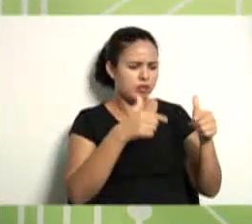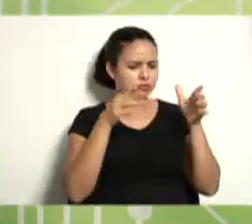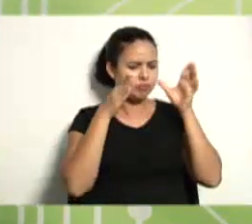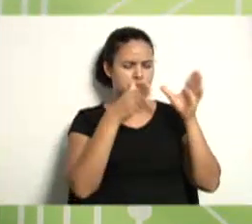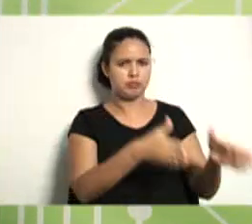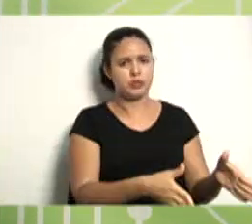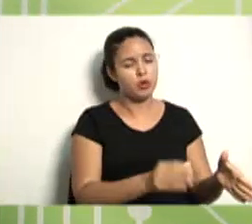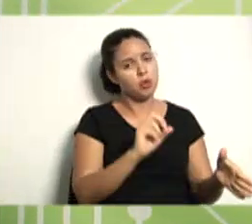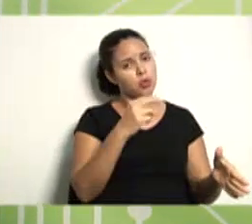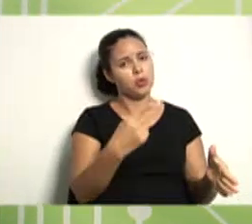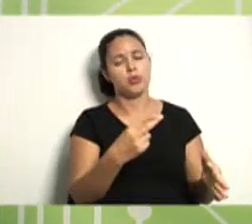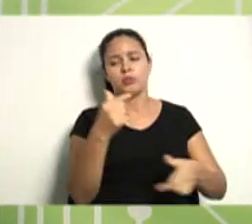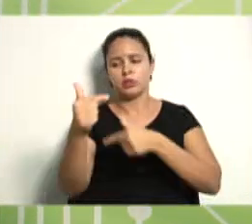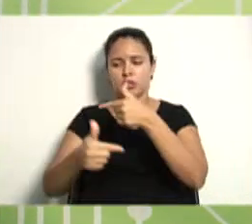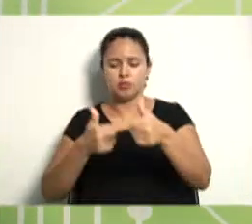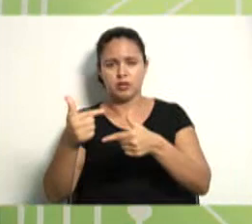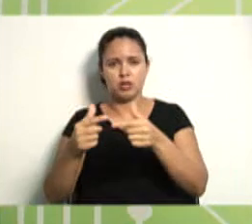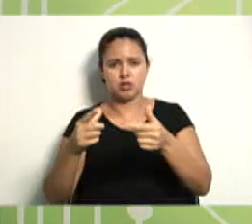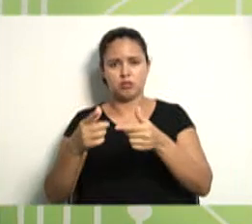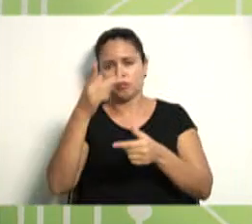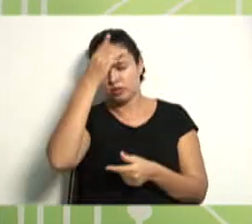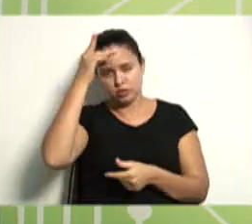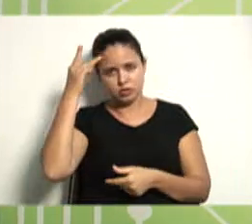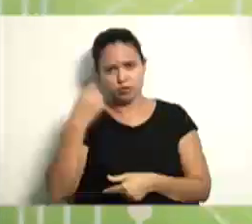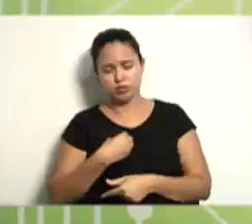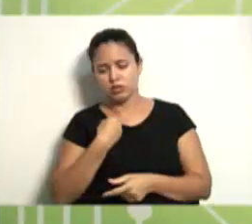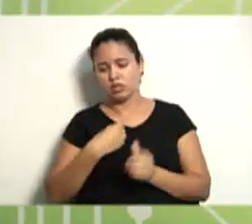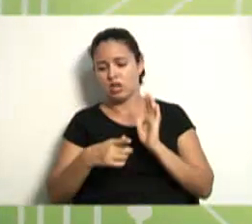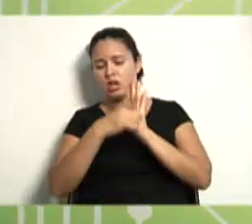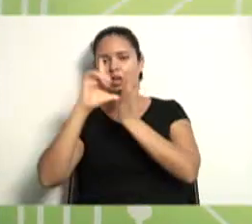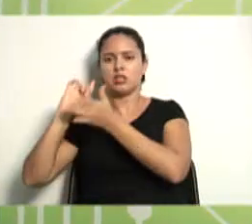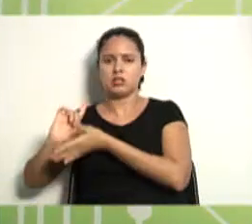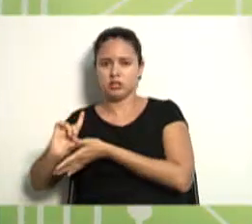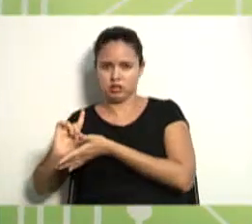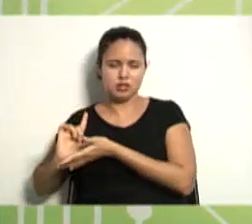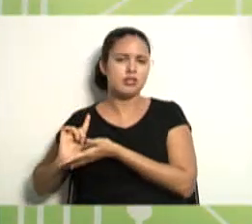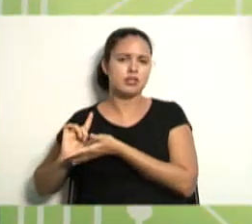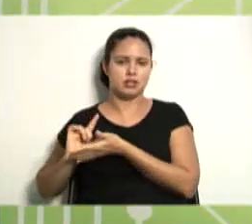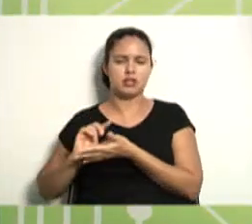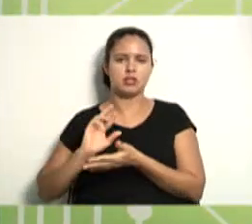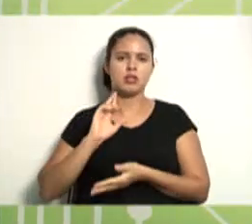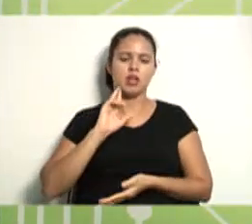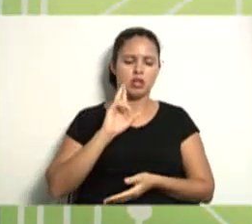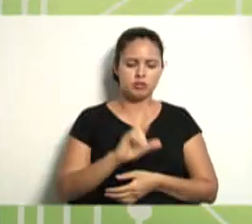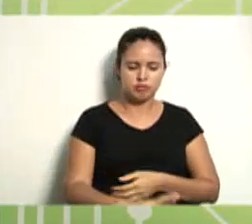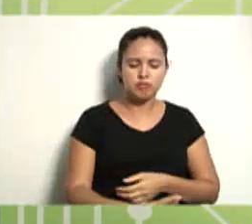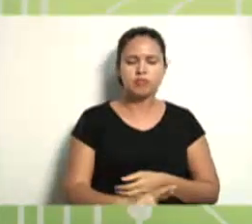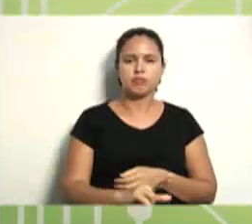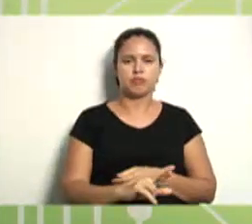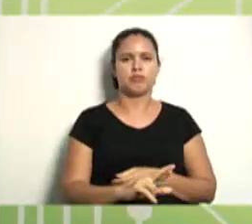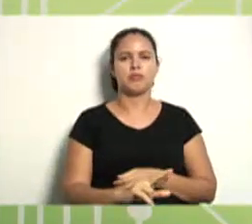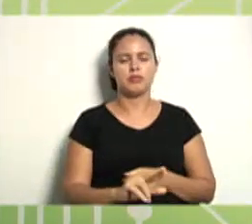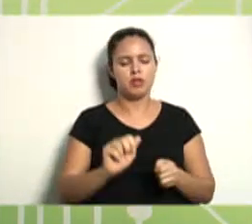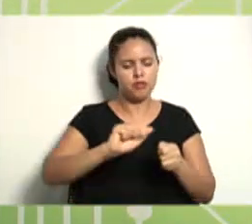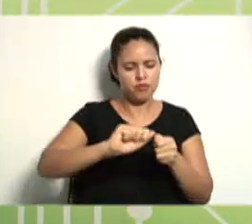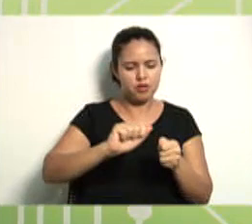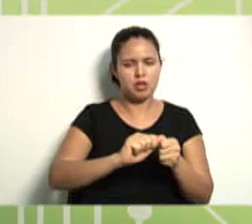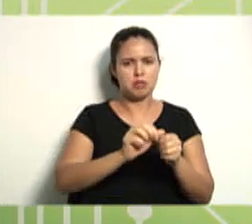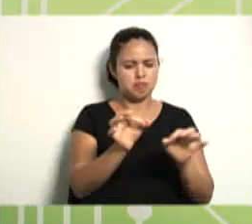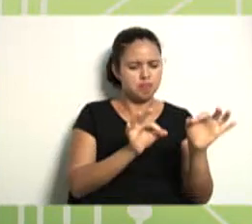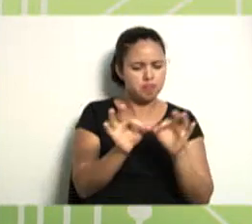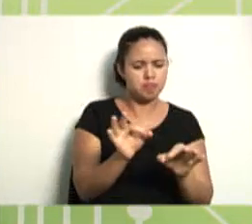que viveram antes de nós, o trabalho de pessoas que realizaram a confecção